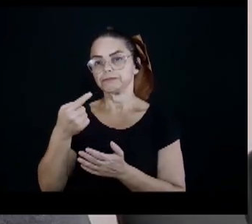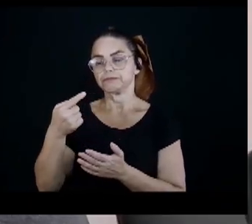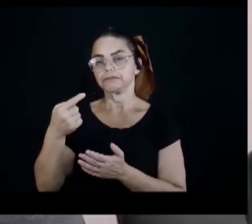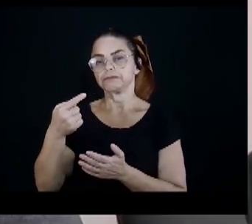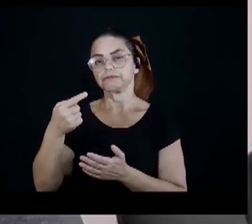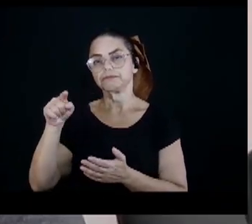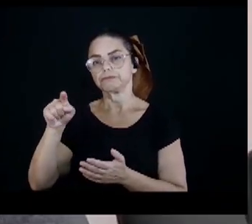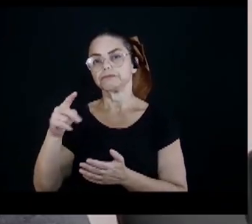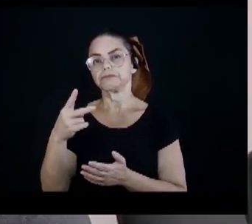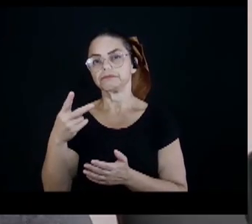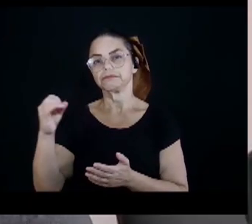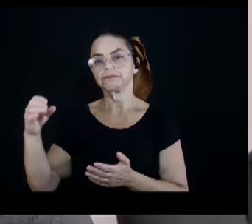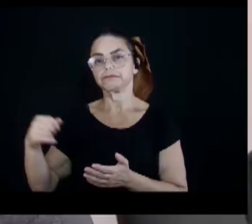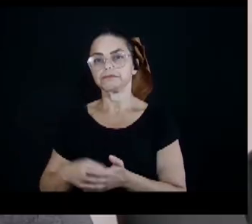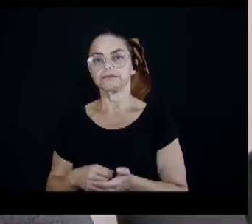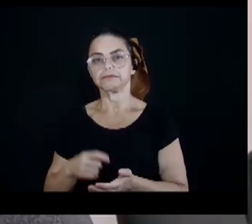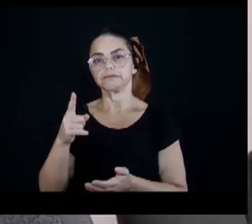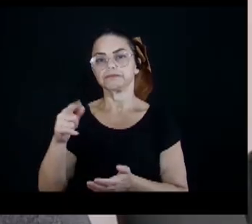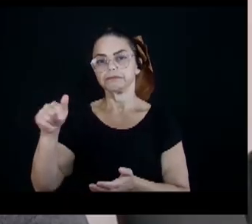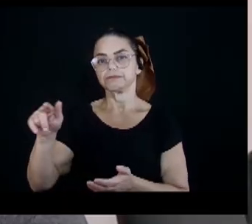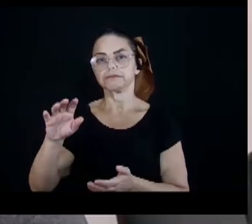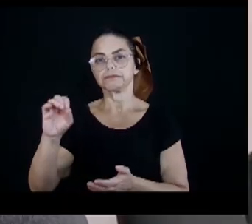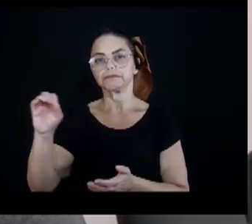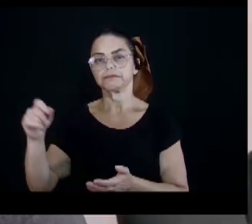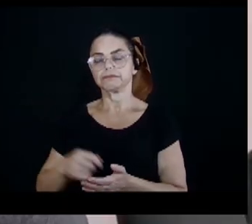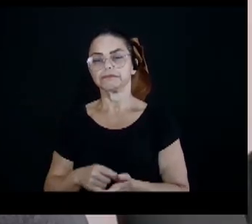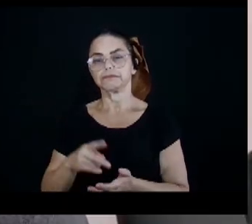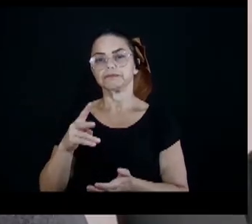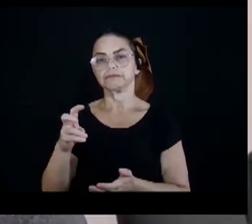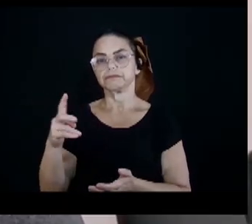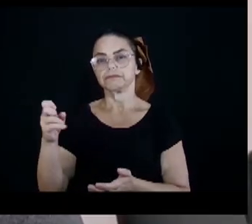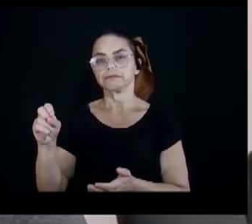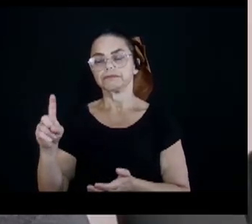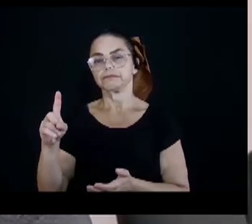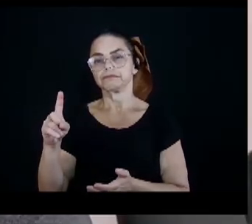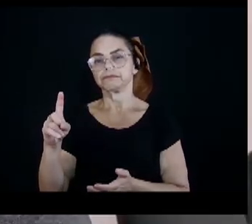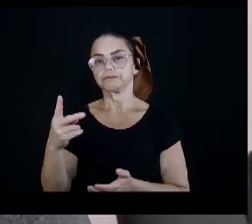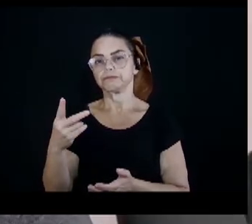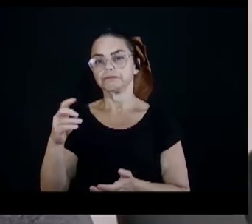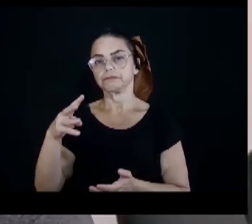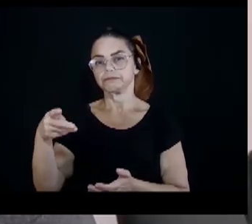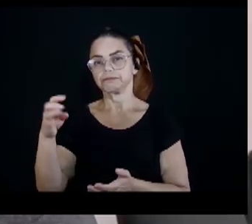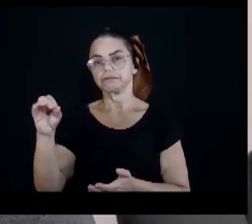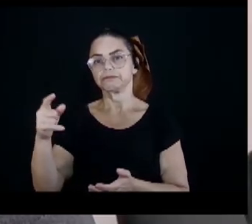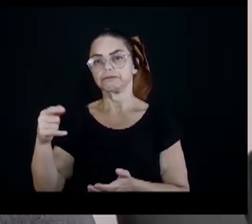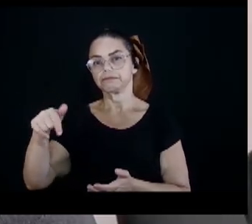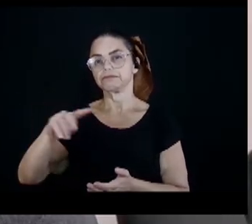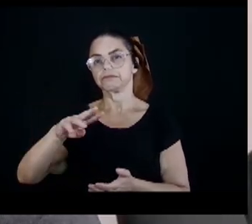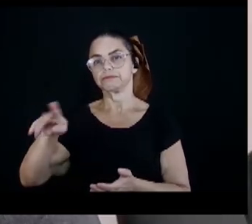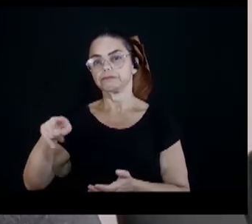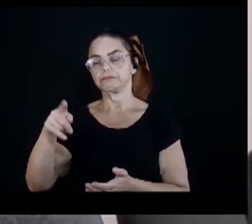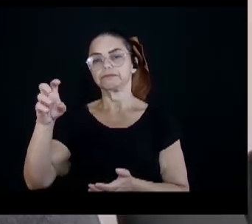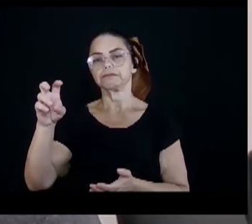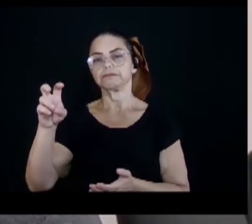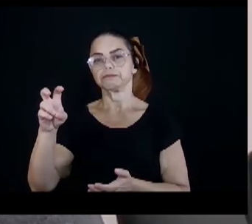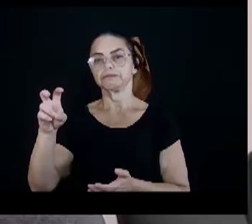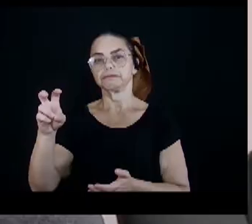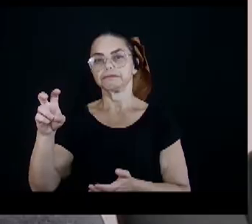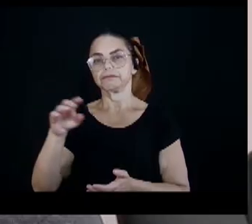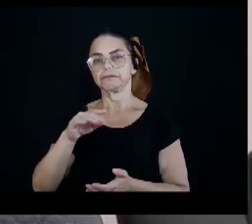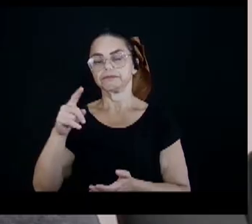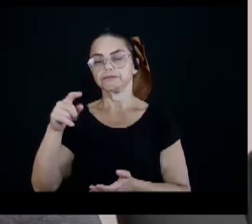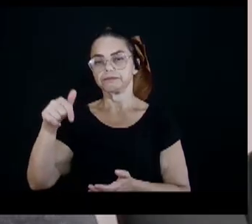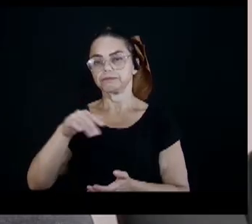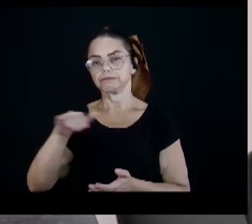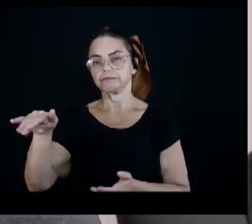e 2.300 na caneta de 7,5. O maior uso está focado entre 5 e 7,5. Uhum. Só que quando a gente fala de Mounjaro, a